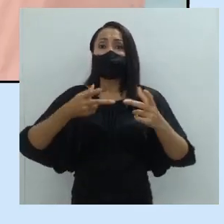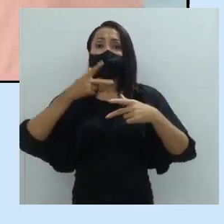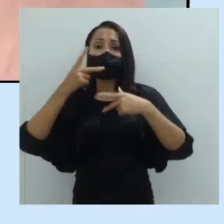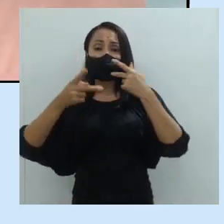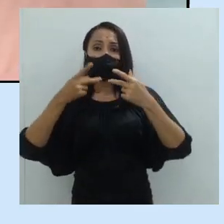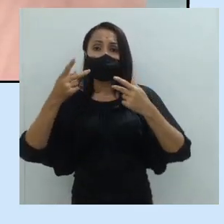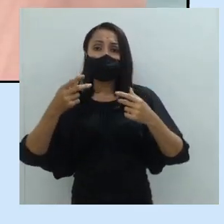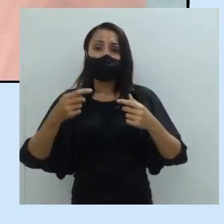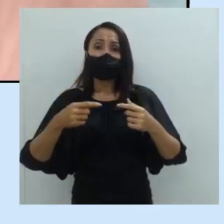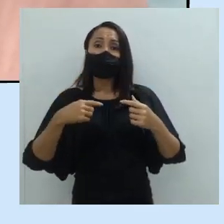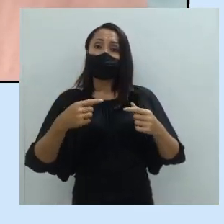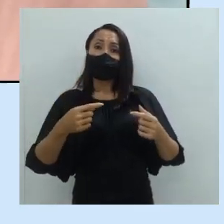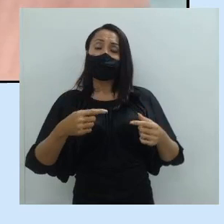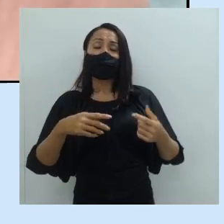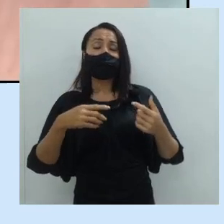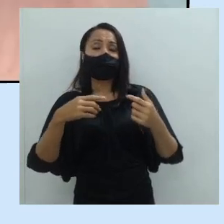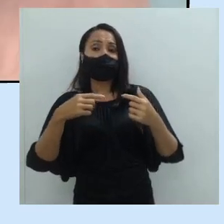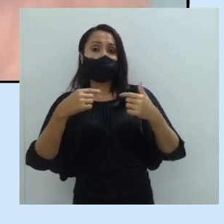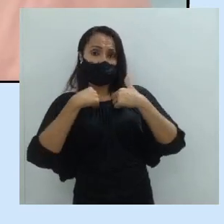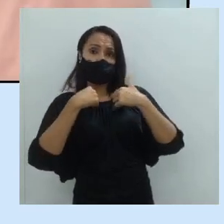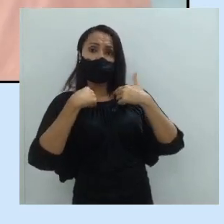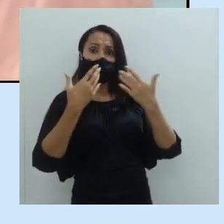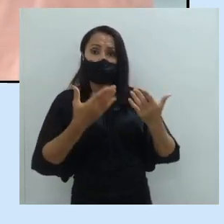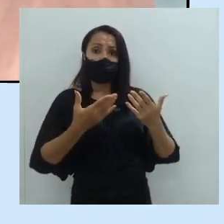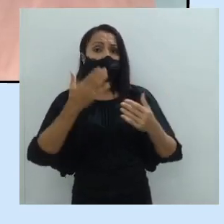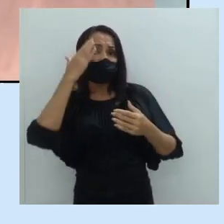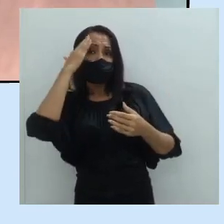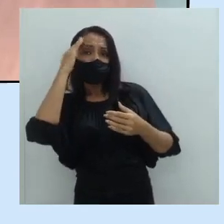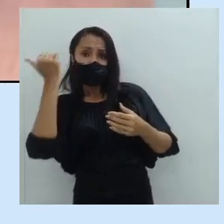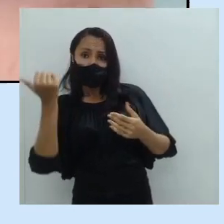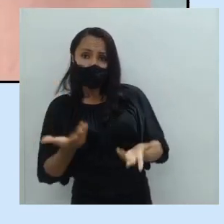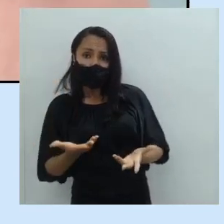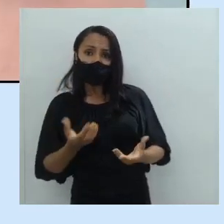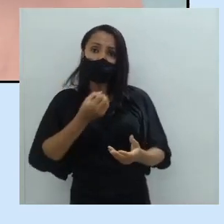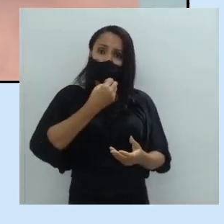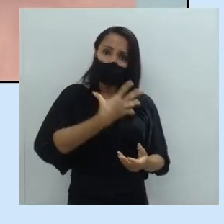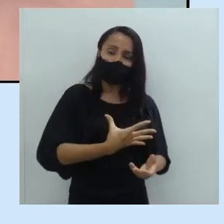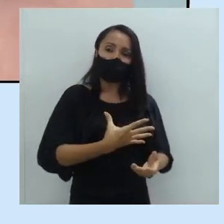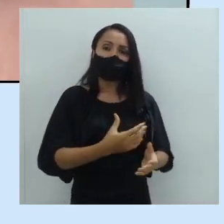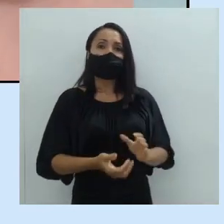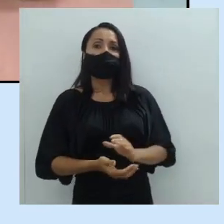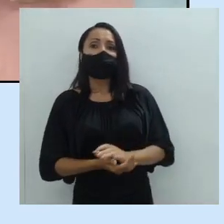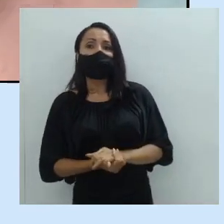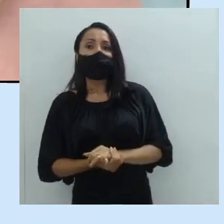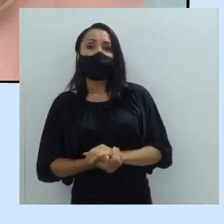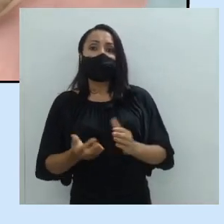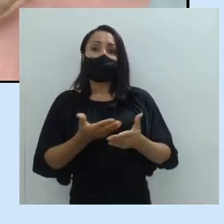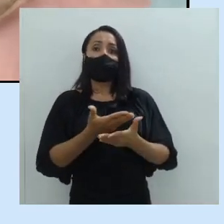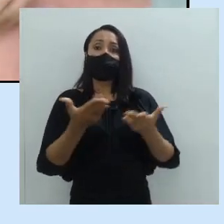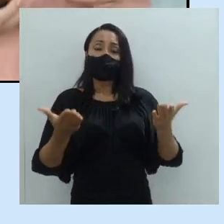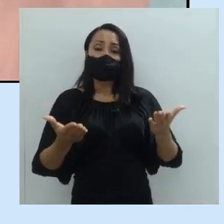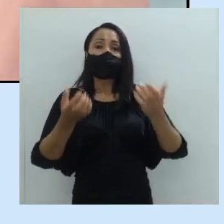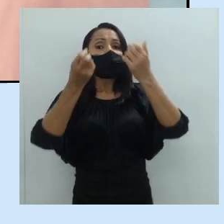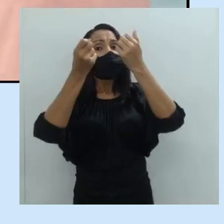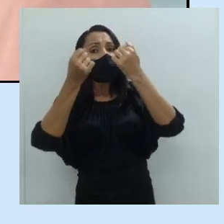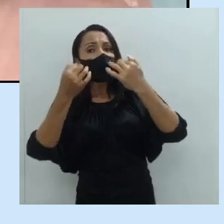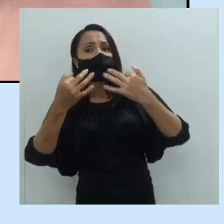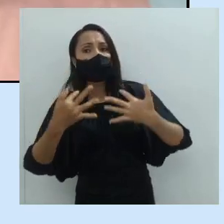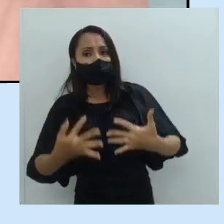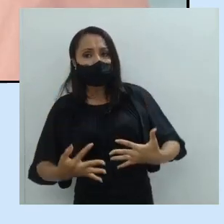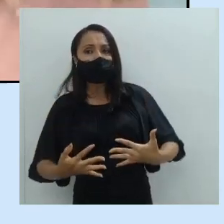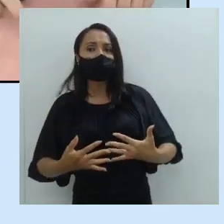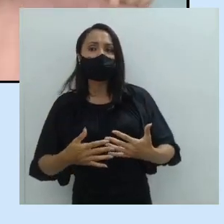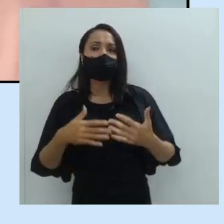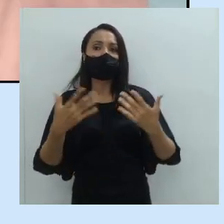que ele, certo? Ele que sabe o que é bom, ele está justamente justificando,